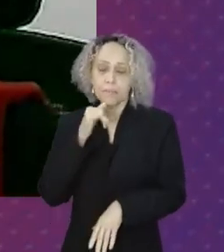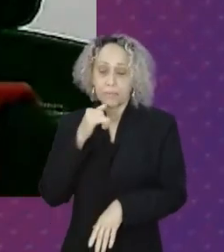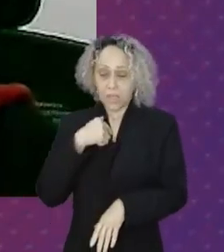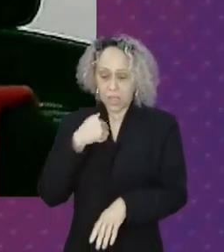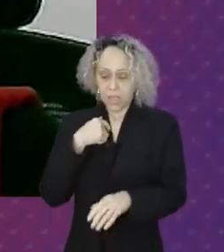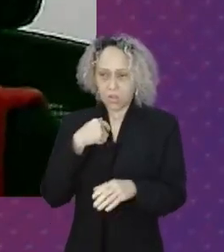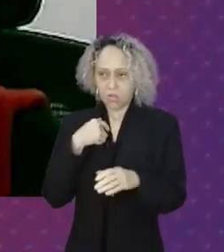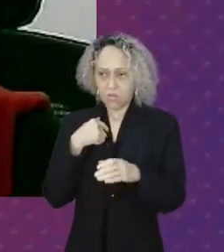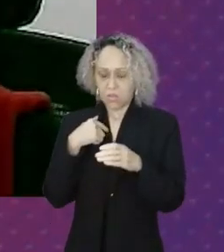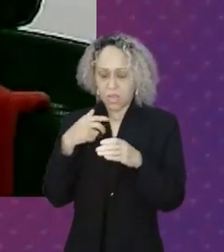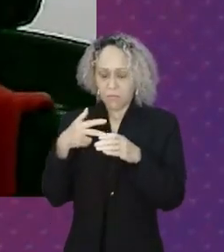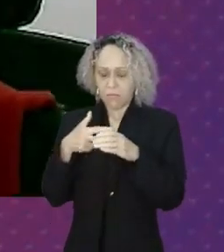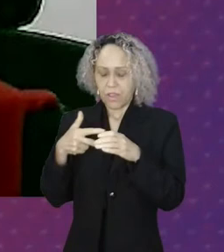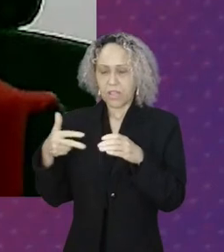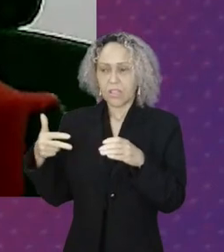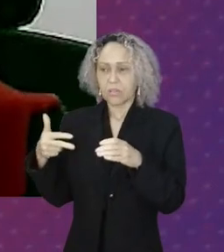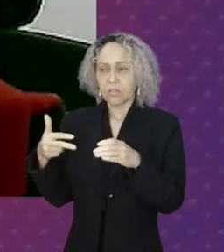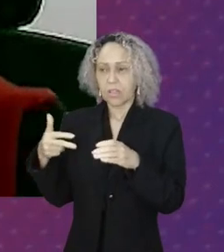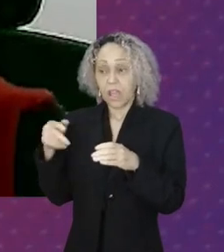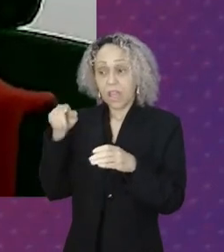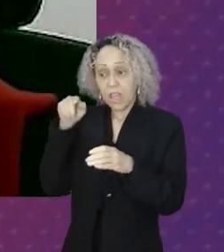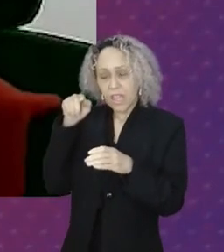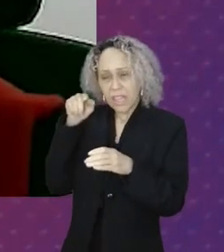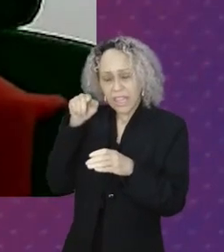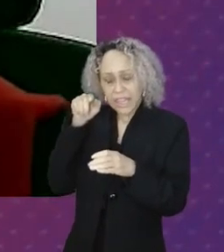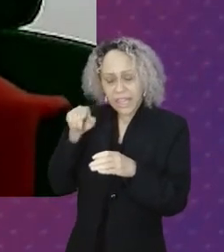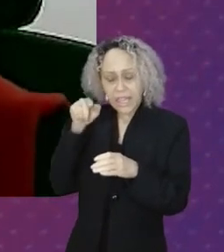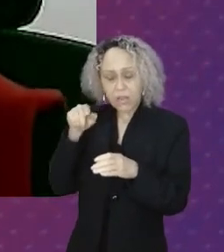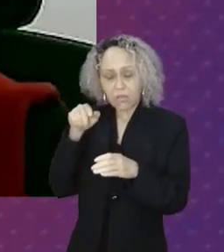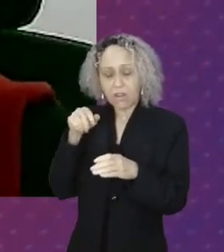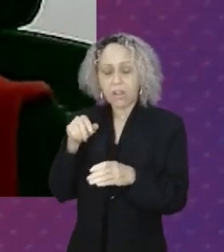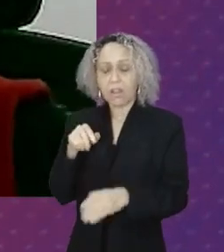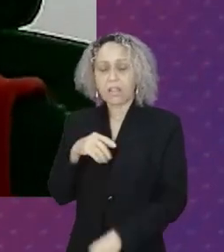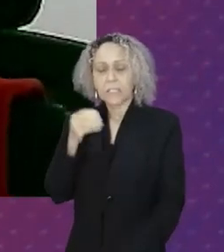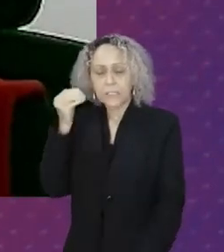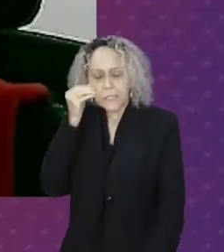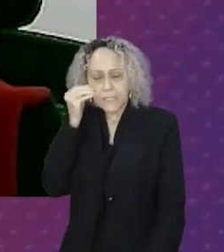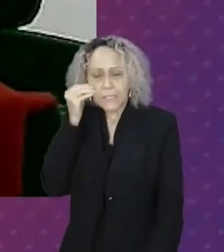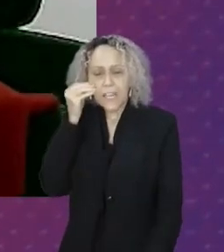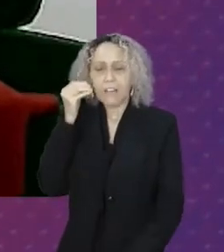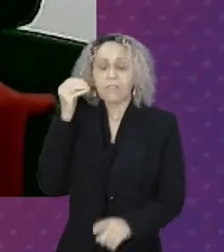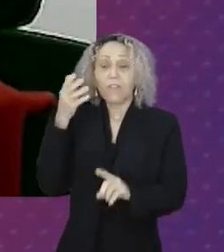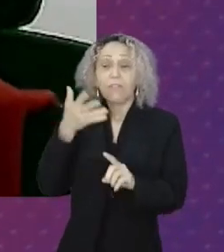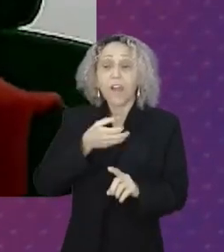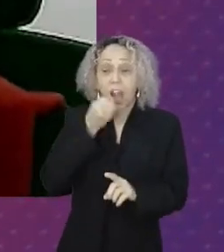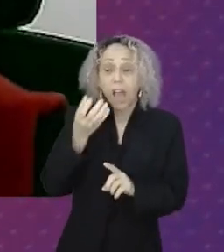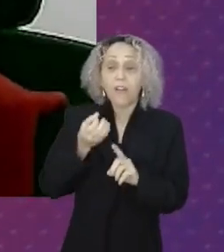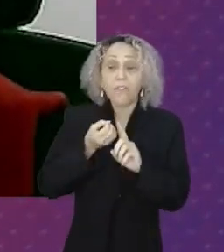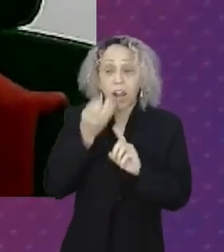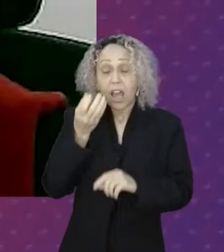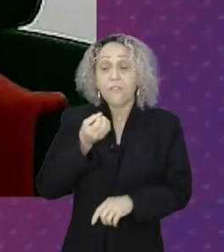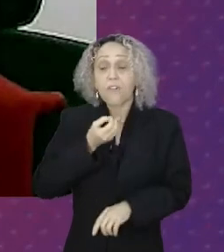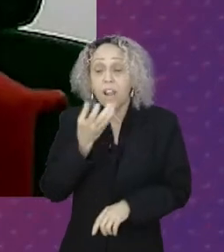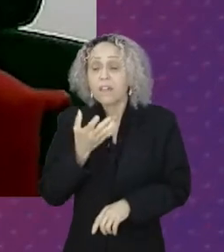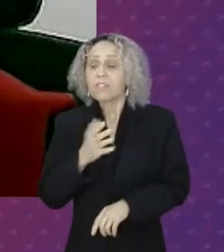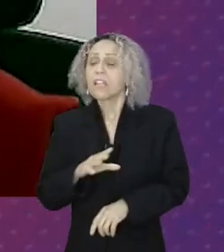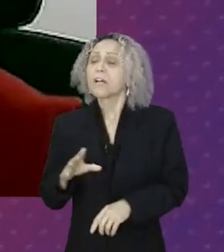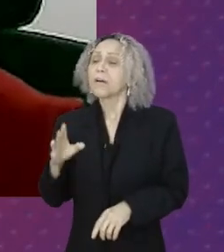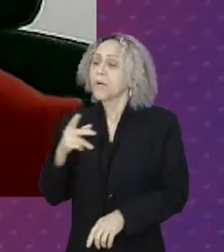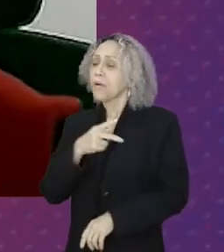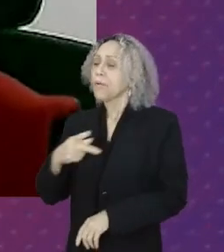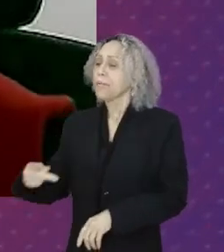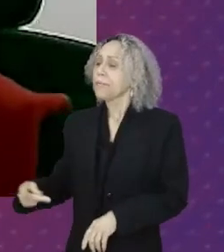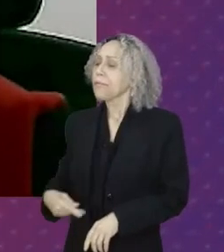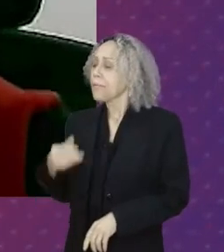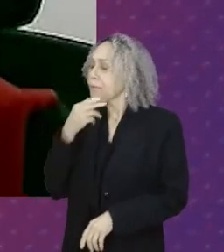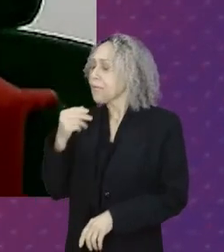comentário e fechava a questão. Em outros momentos, como esses últimos anos, de cortar